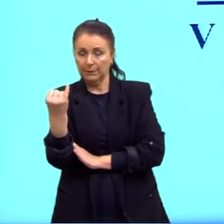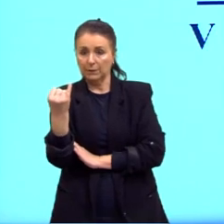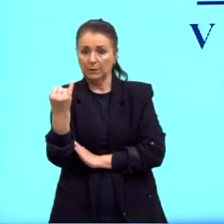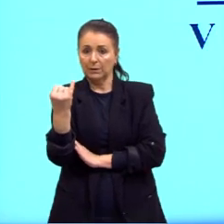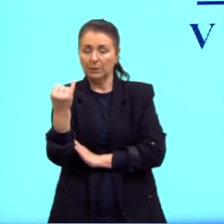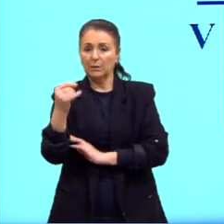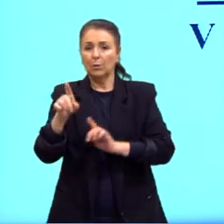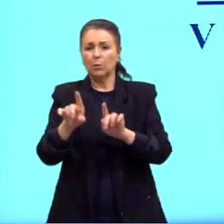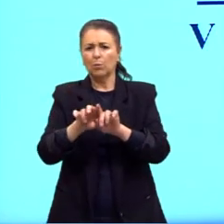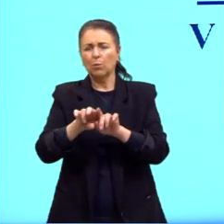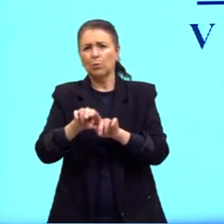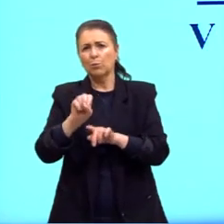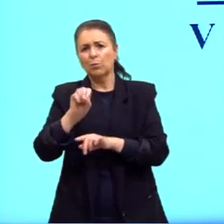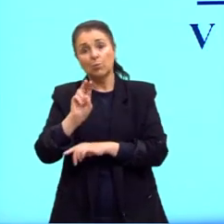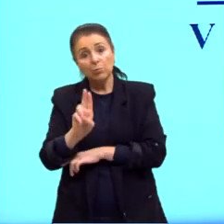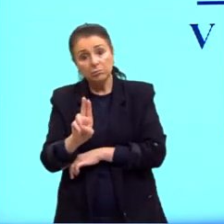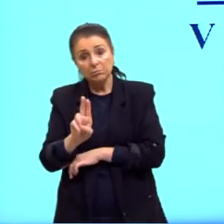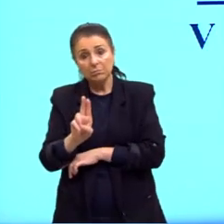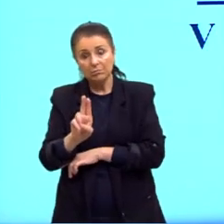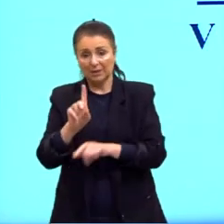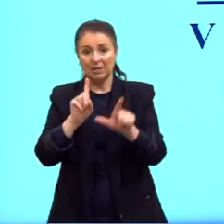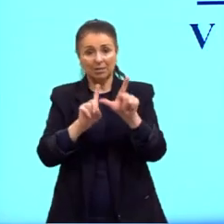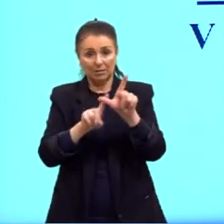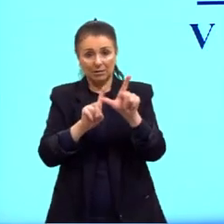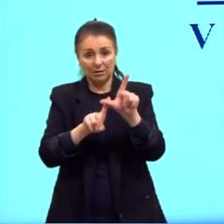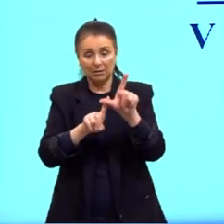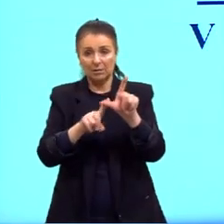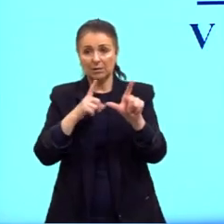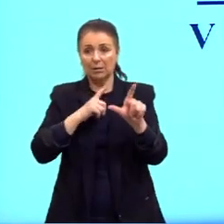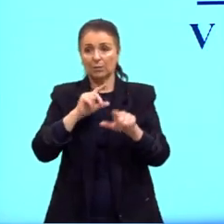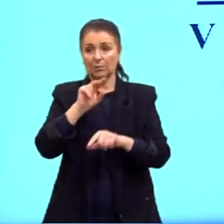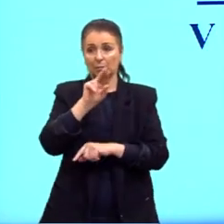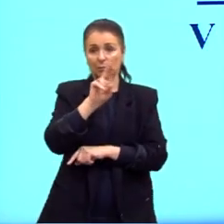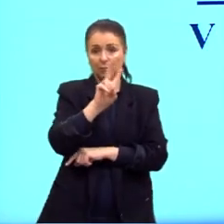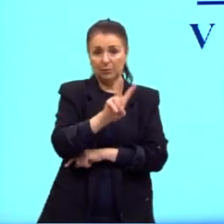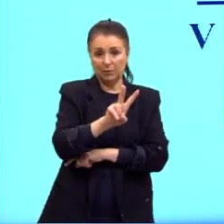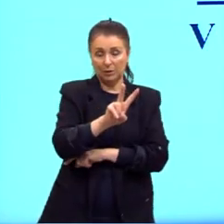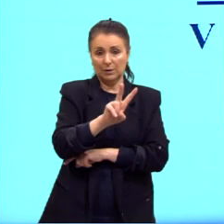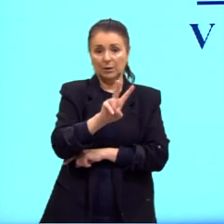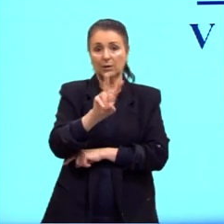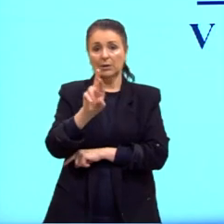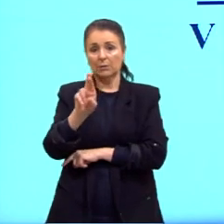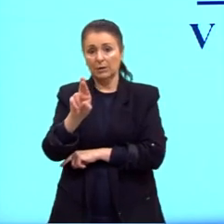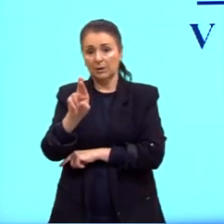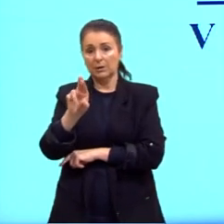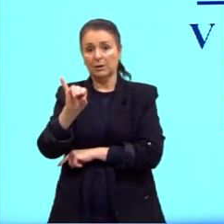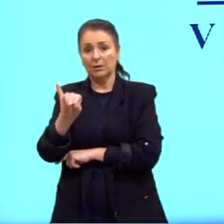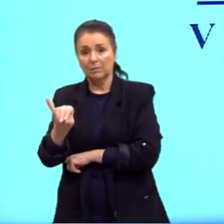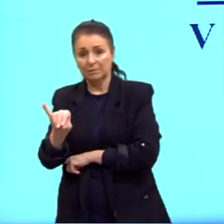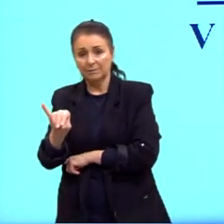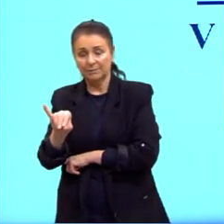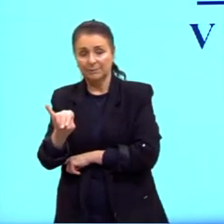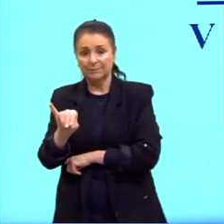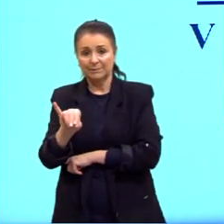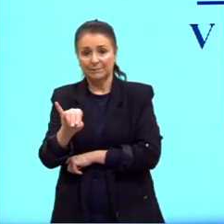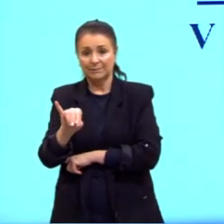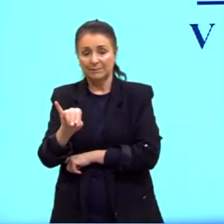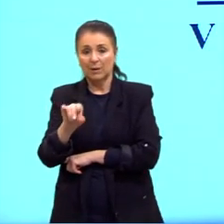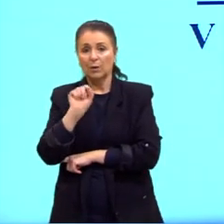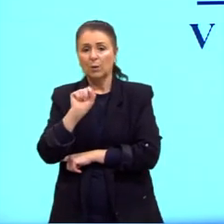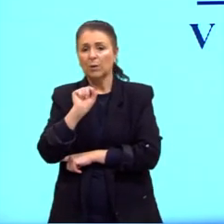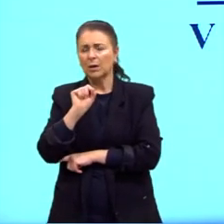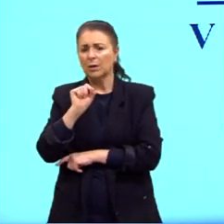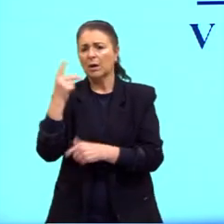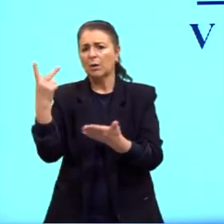Né Também pesado olha vejam que a gente tem ver a gente tem um r e a gente tem um i o que que acontece